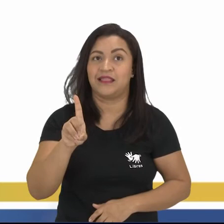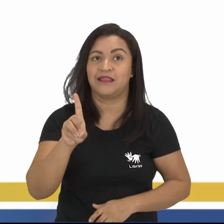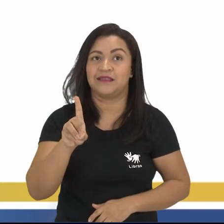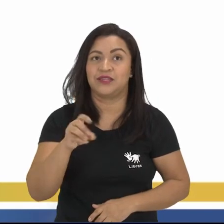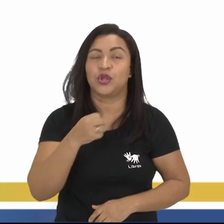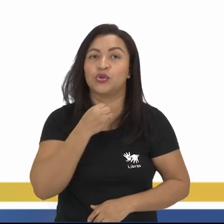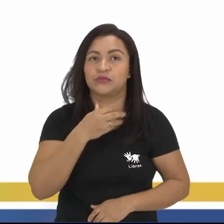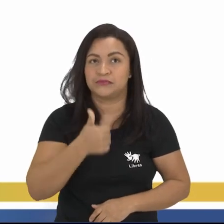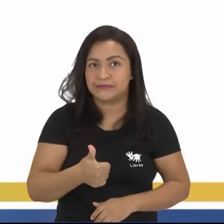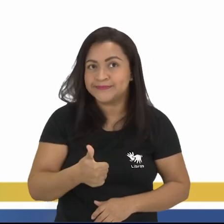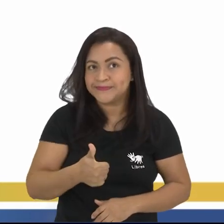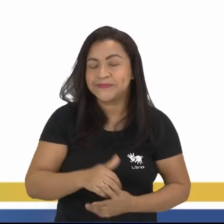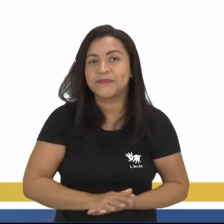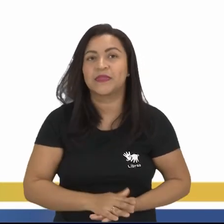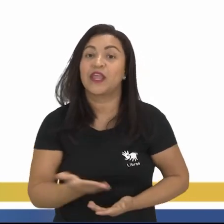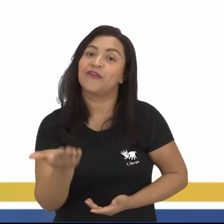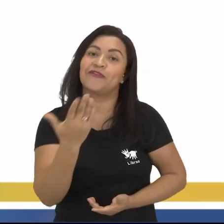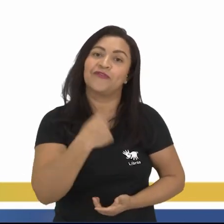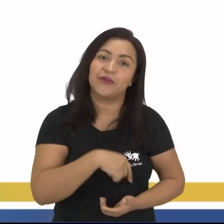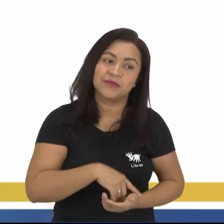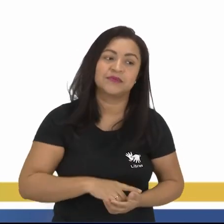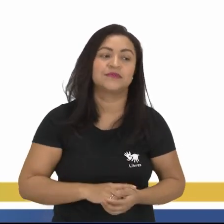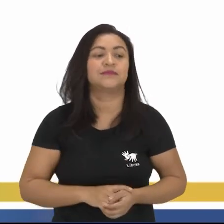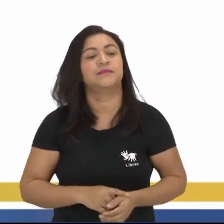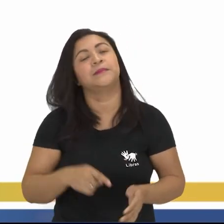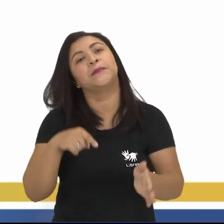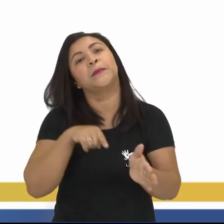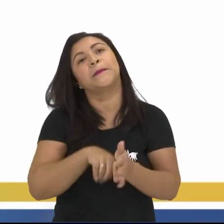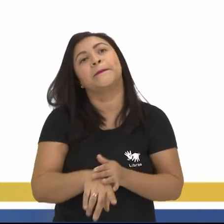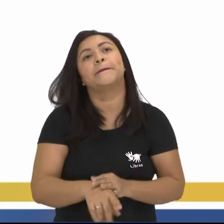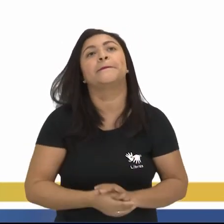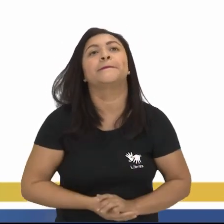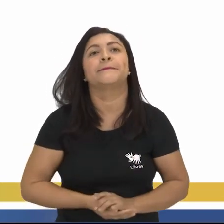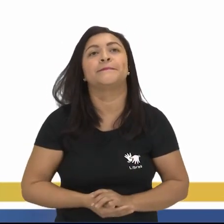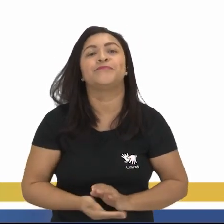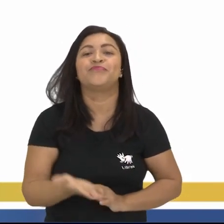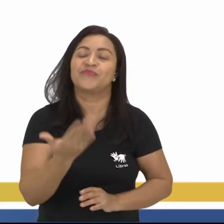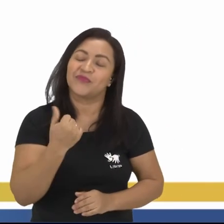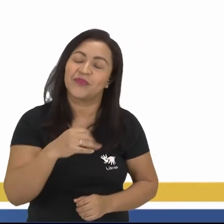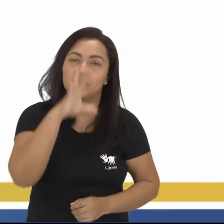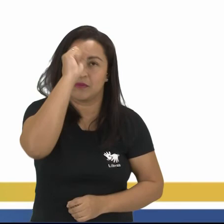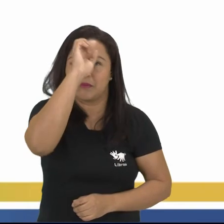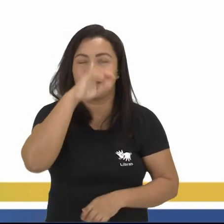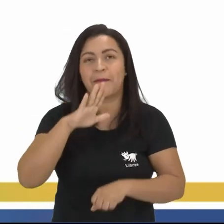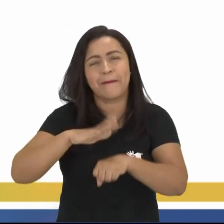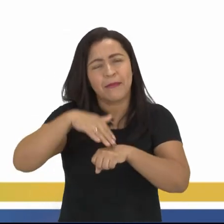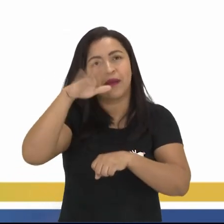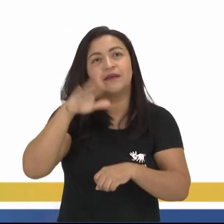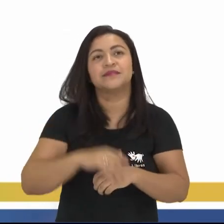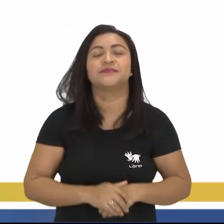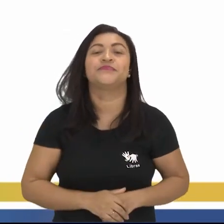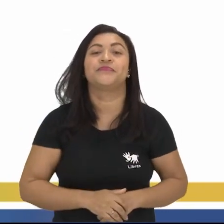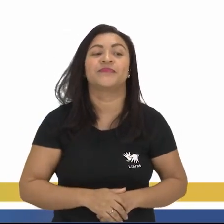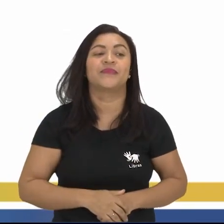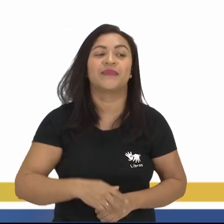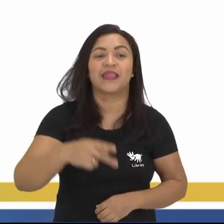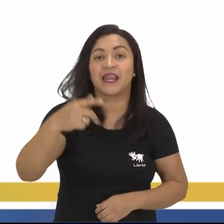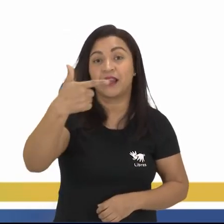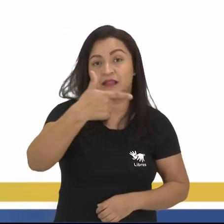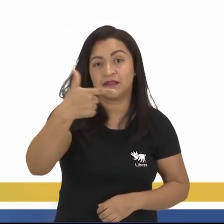bem? Vamos a mais uma questão? Temos tempo, dá tempo e vamos aprender um pouquinho mais. Segunda